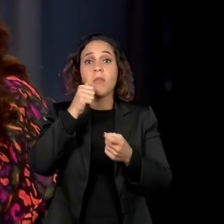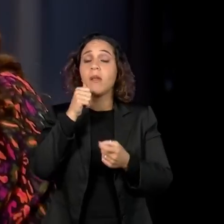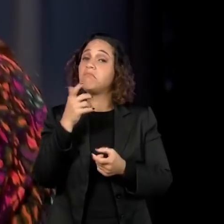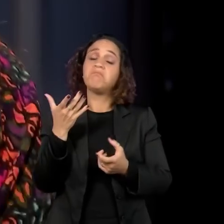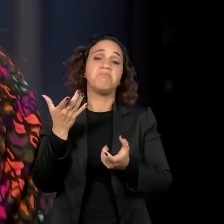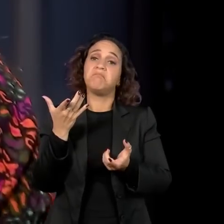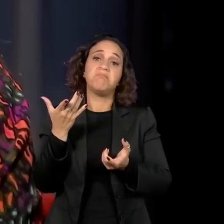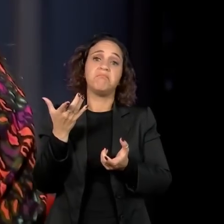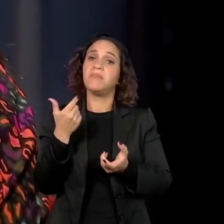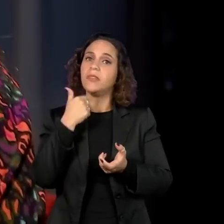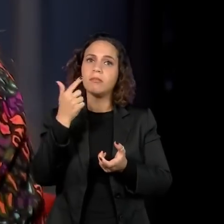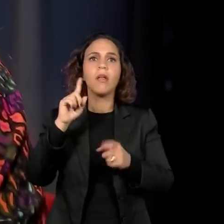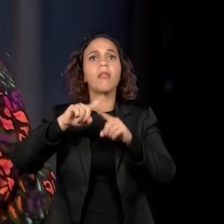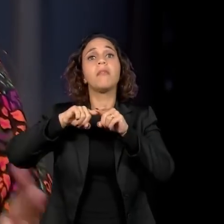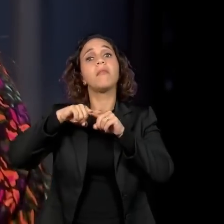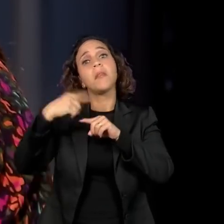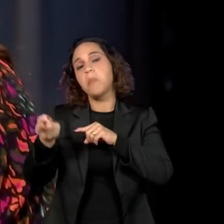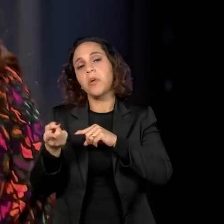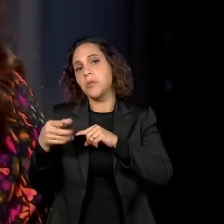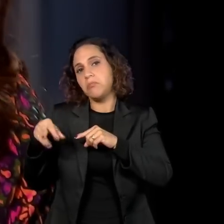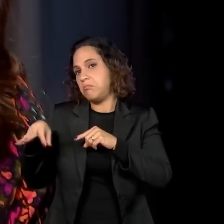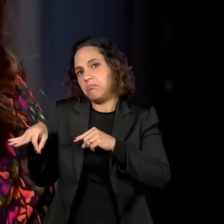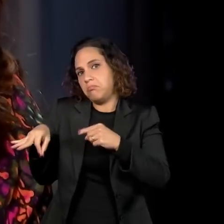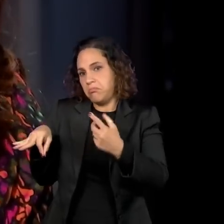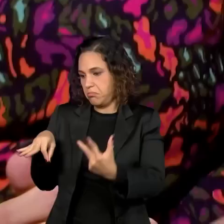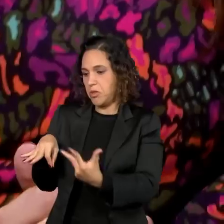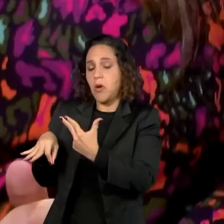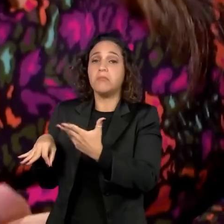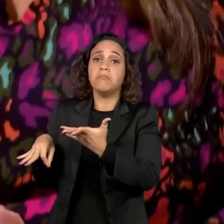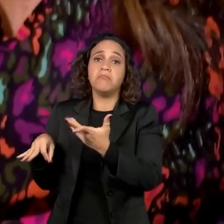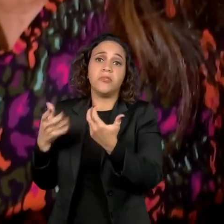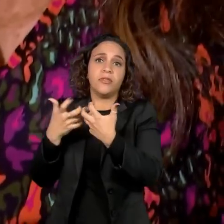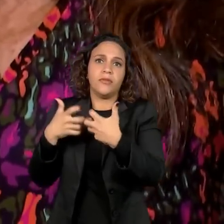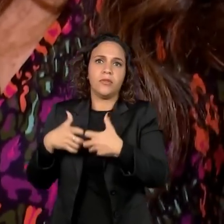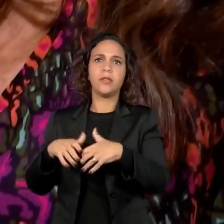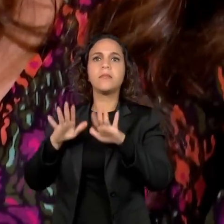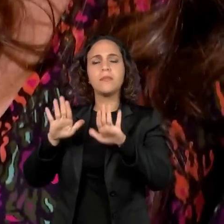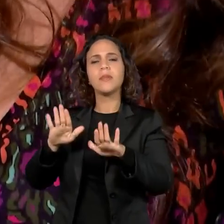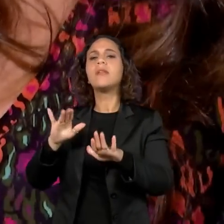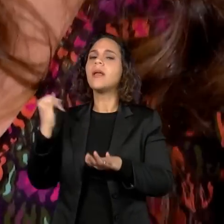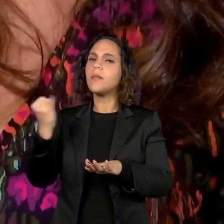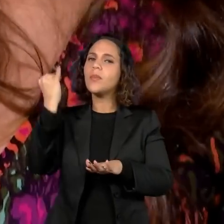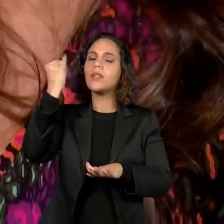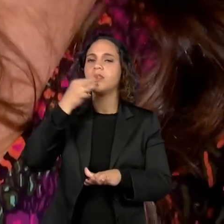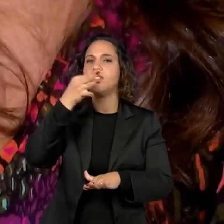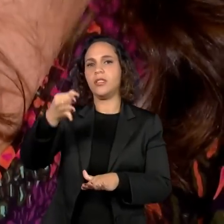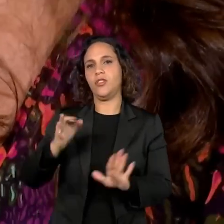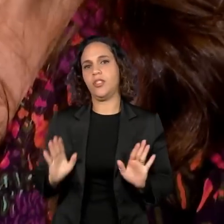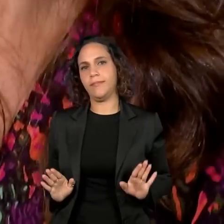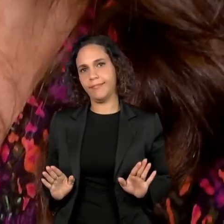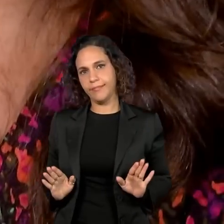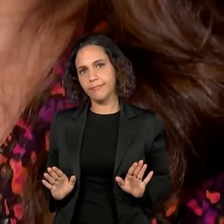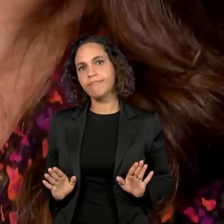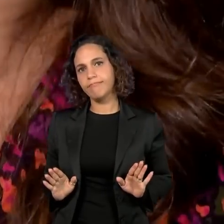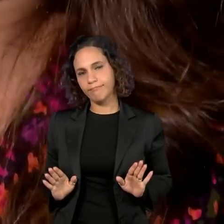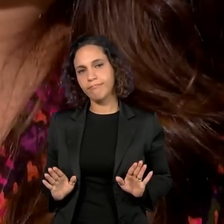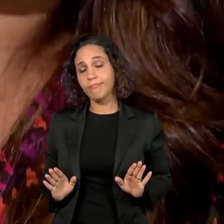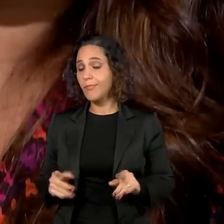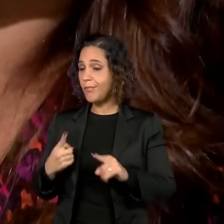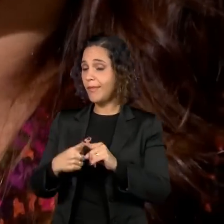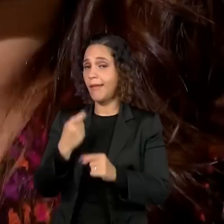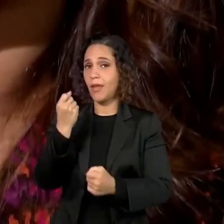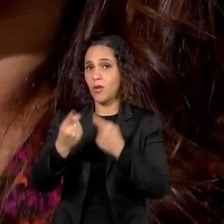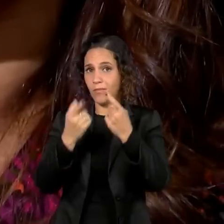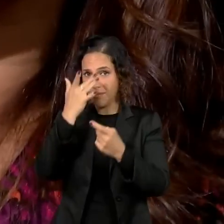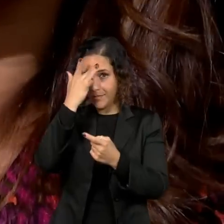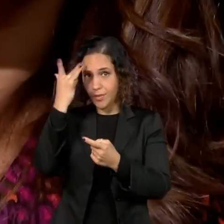submeter e depois disso conseguem. Então, assim, sei lá, acho que se isso funciona, tudo bem, mas acho importante a gente criticar, a gente ter essa visão crítica. Algumas pessoas vão